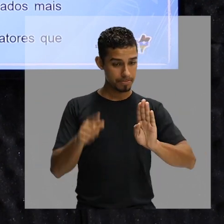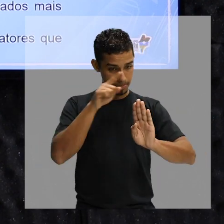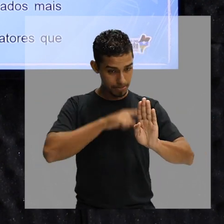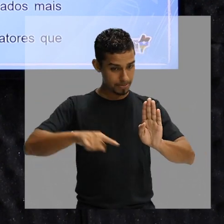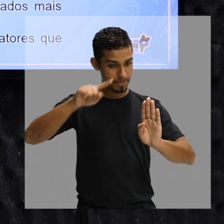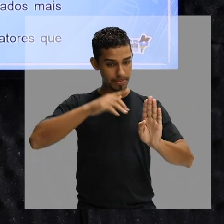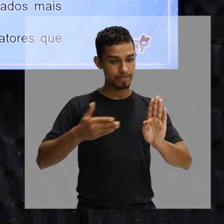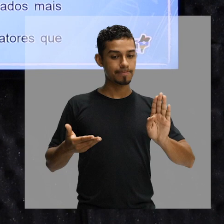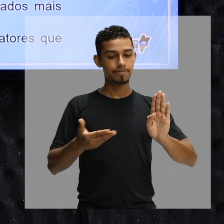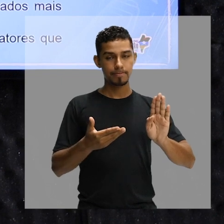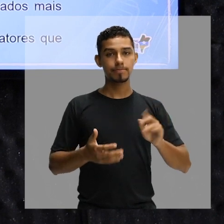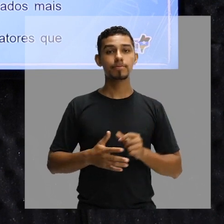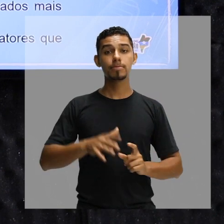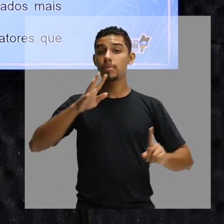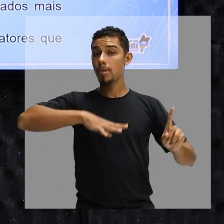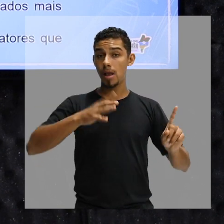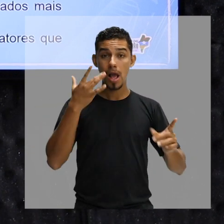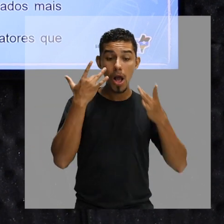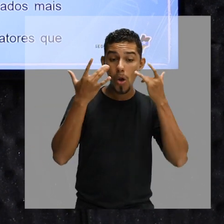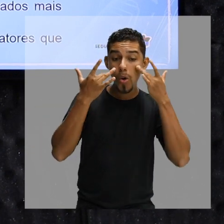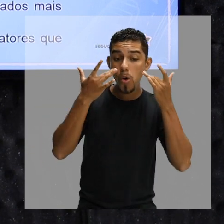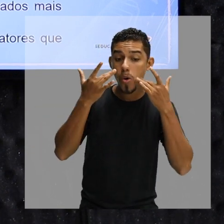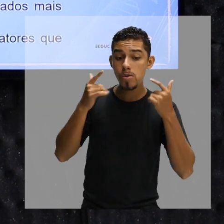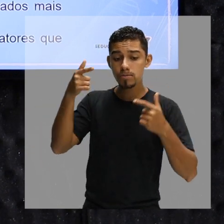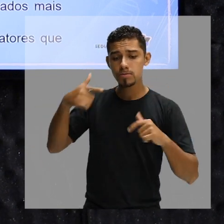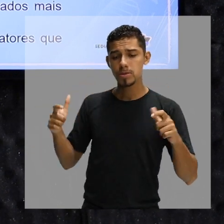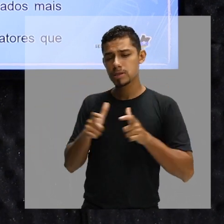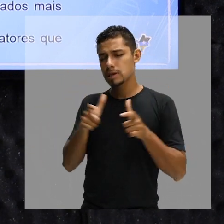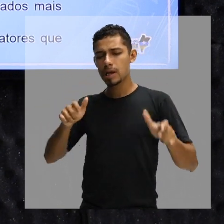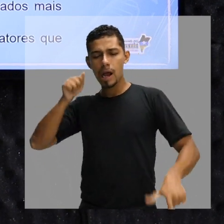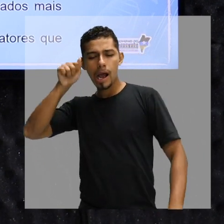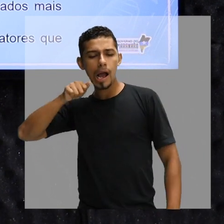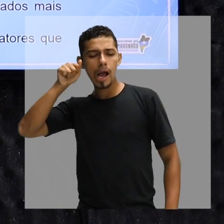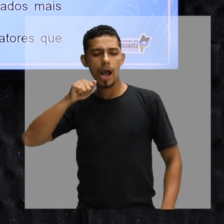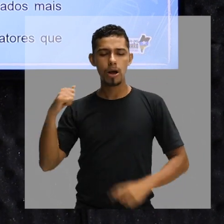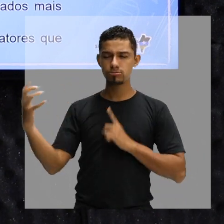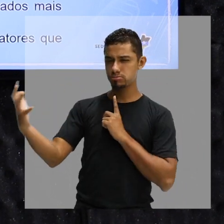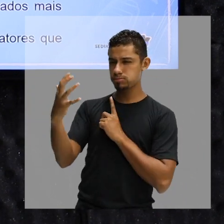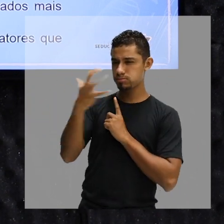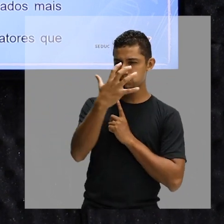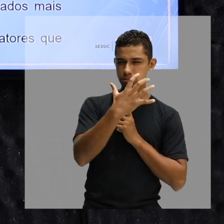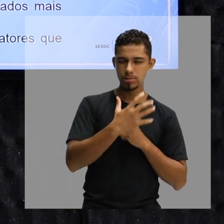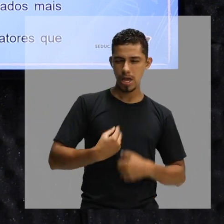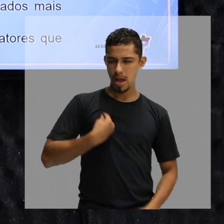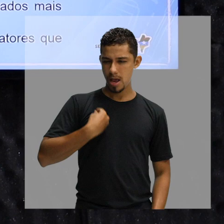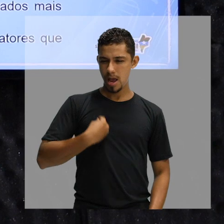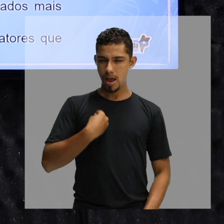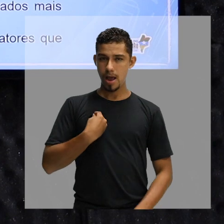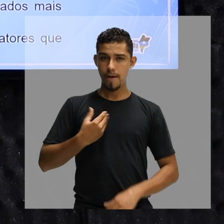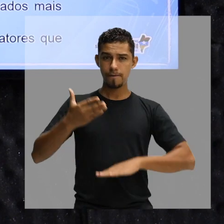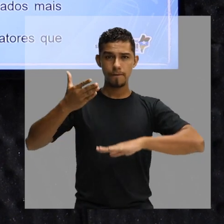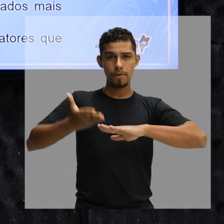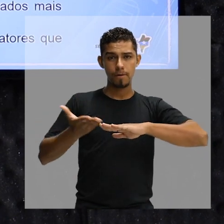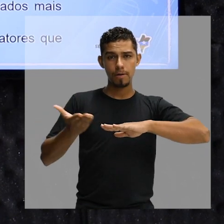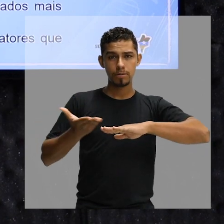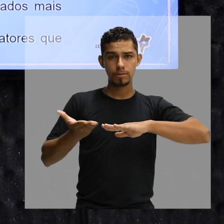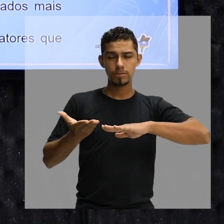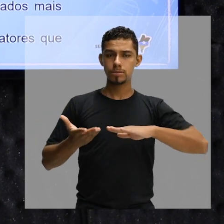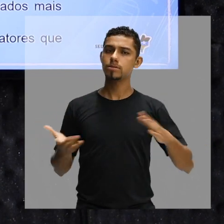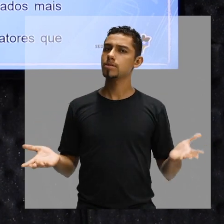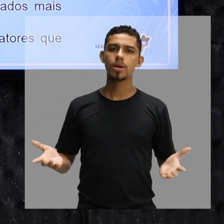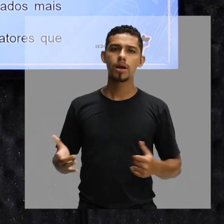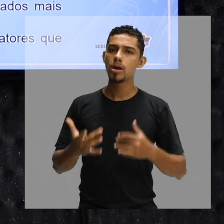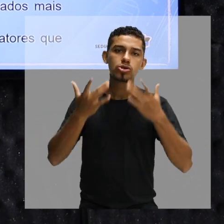B. Os ídolos do teatro são todos os grandes atores que nos influenciam na vida cotidiana? Não, teatro não são